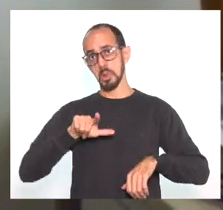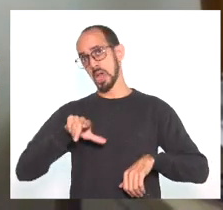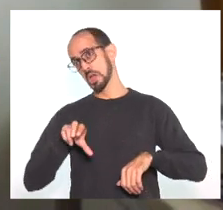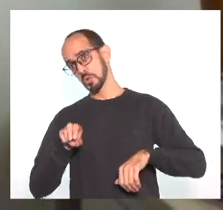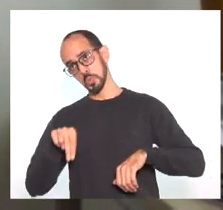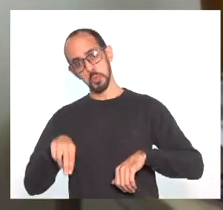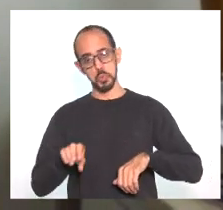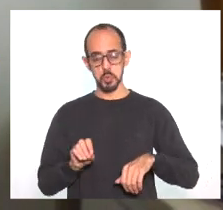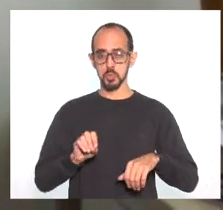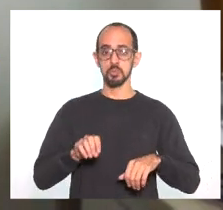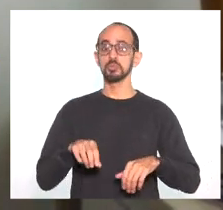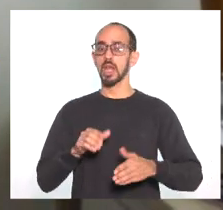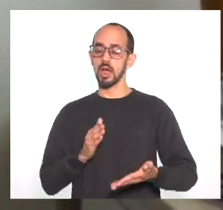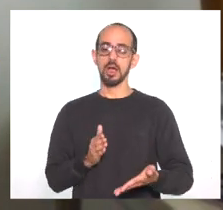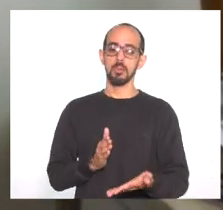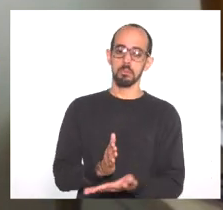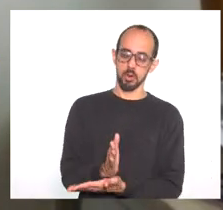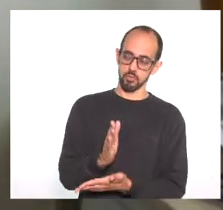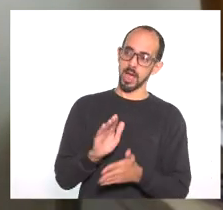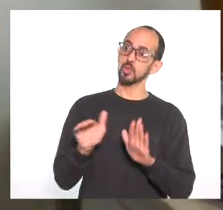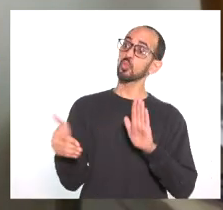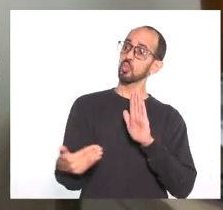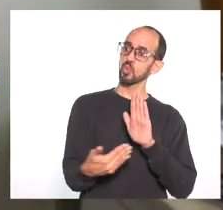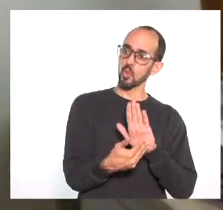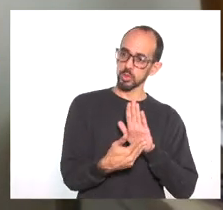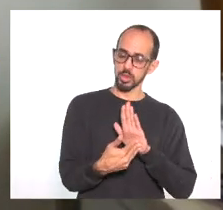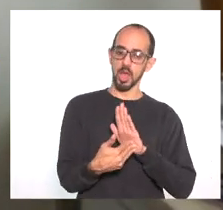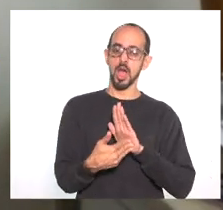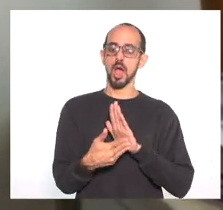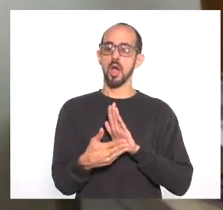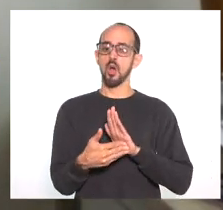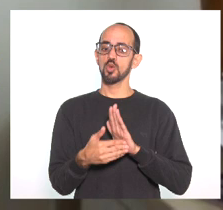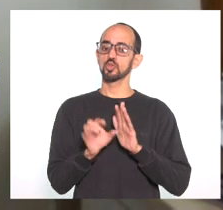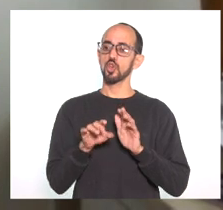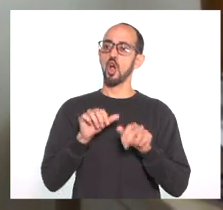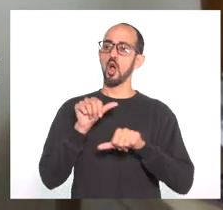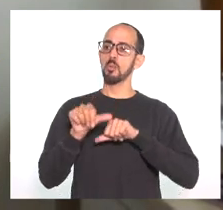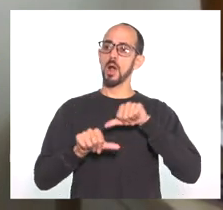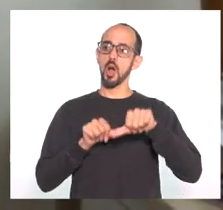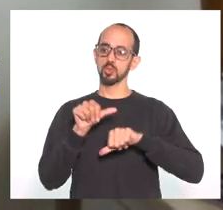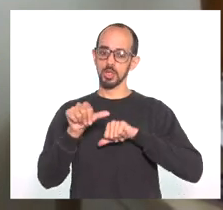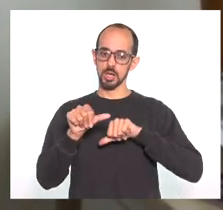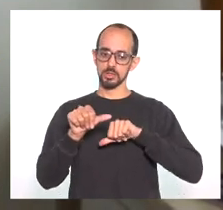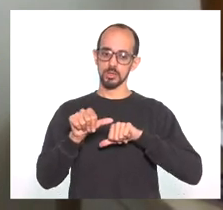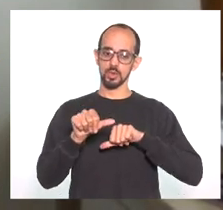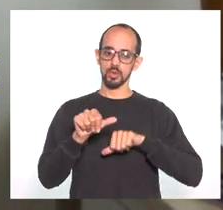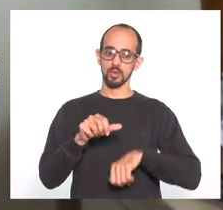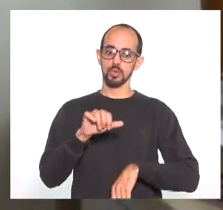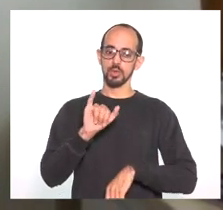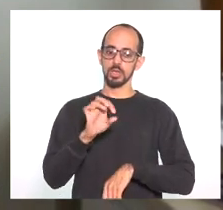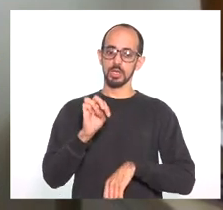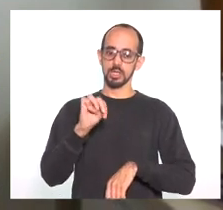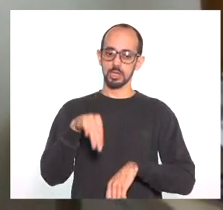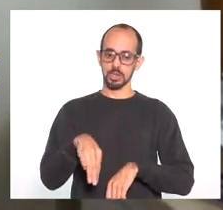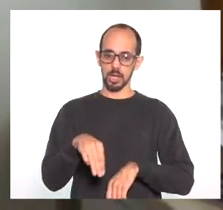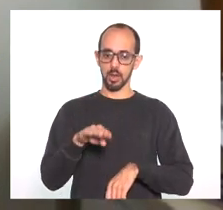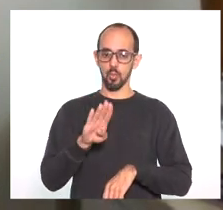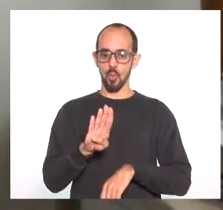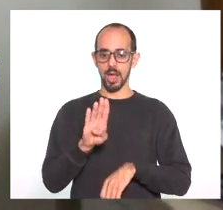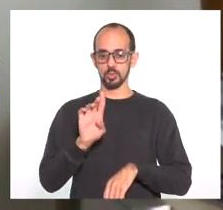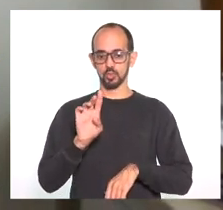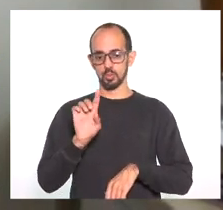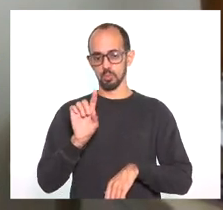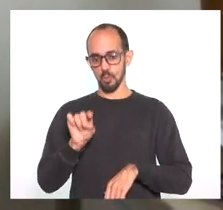está aprovado na íntegra, com uma pequena alteração no item 4.1, onde